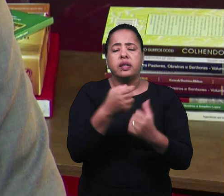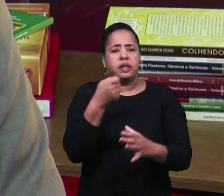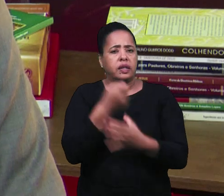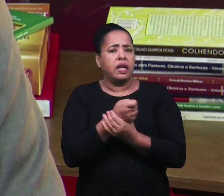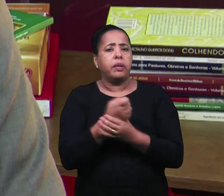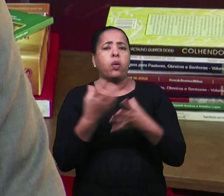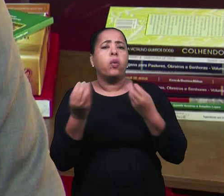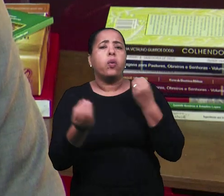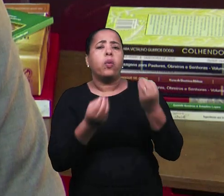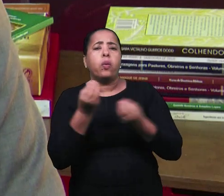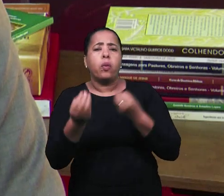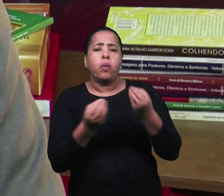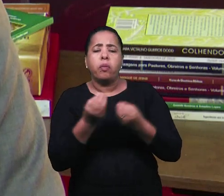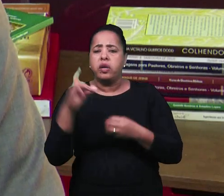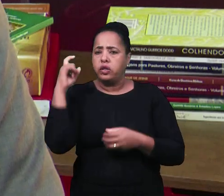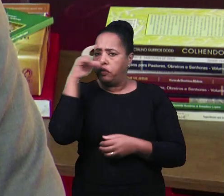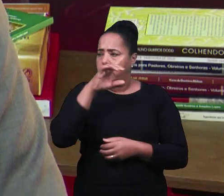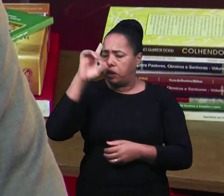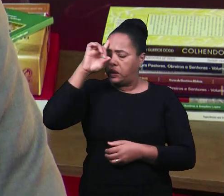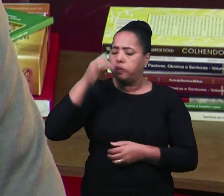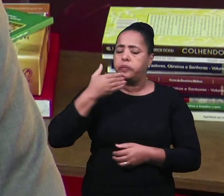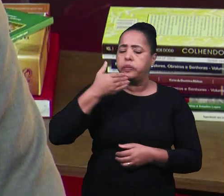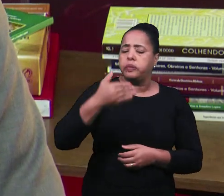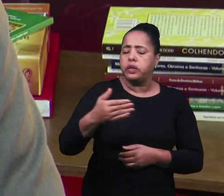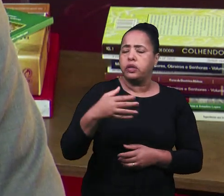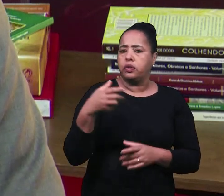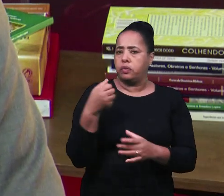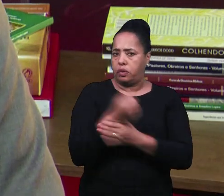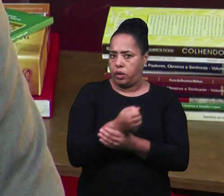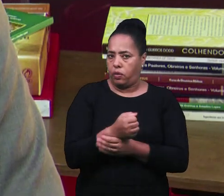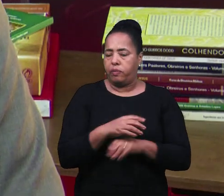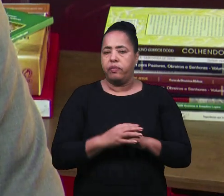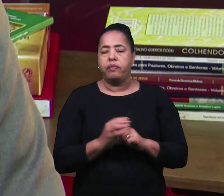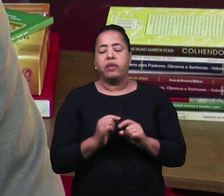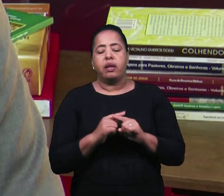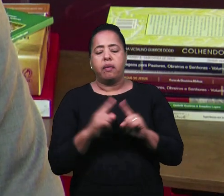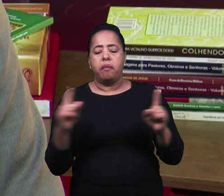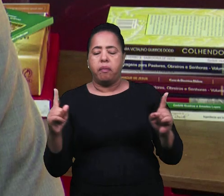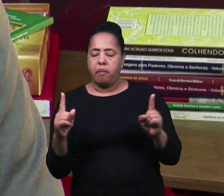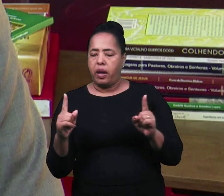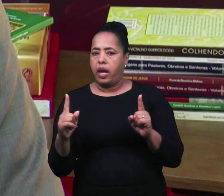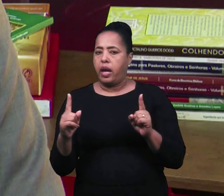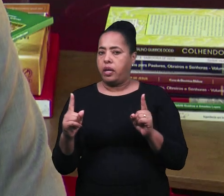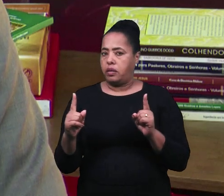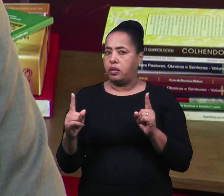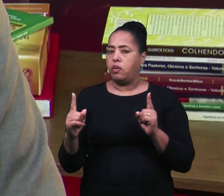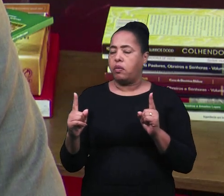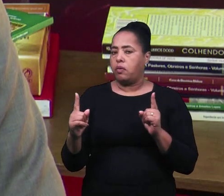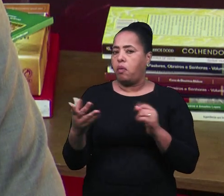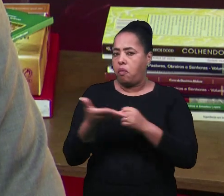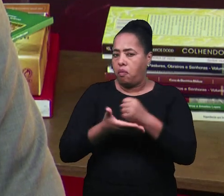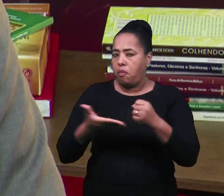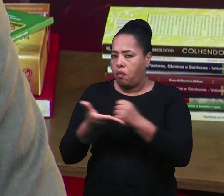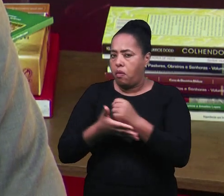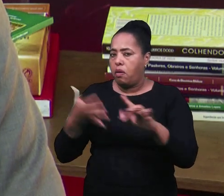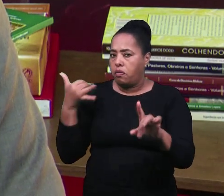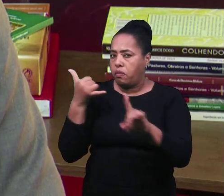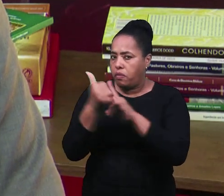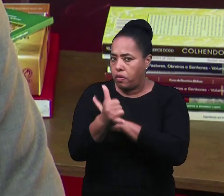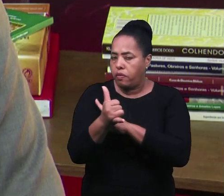que Deus solicitou para Abraão, mas quando nós vamos olhar isso do ponto de vista profético, nós vamos ver que é